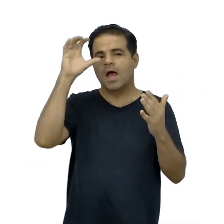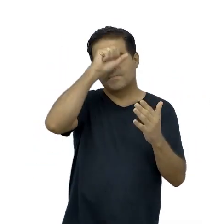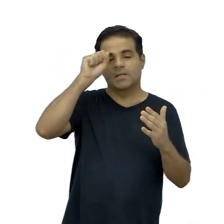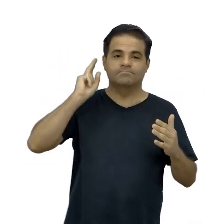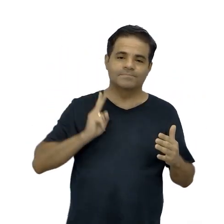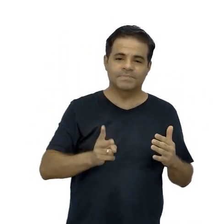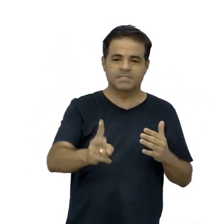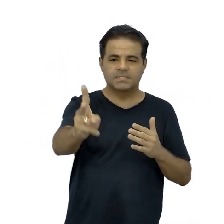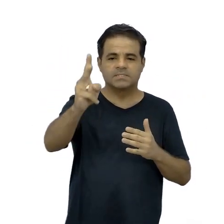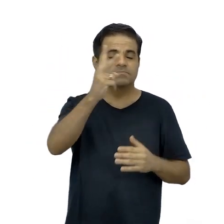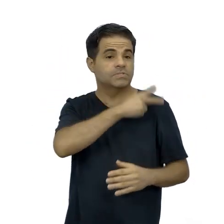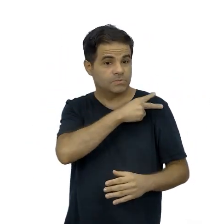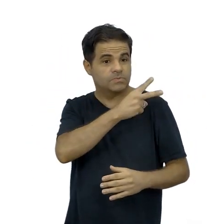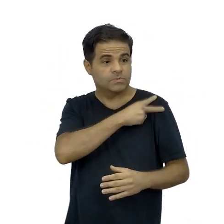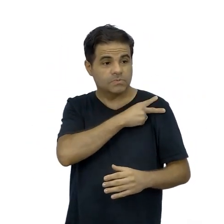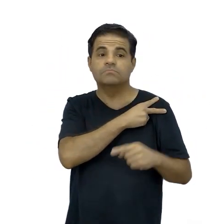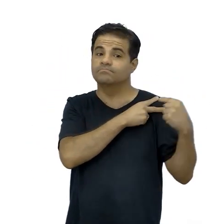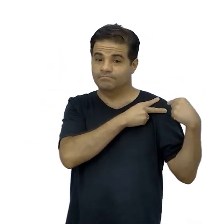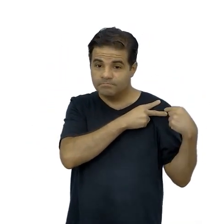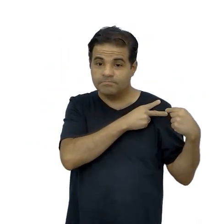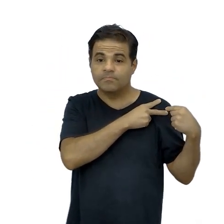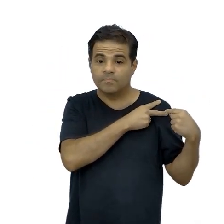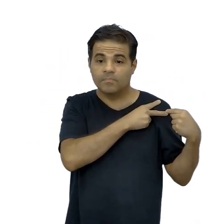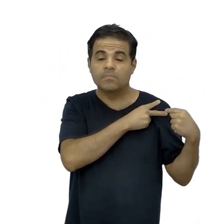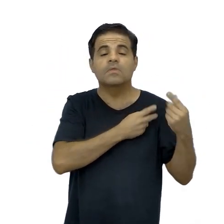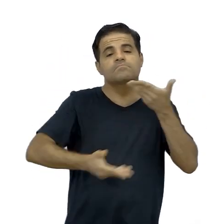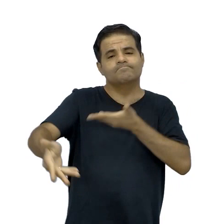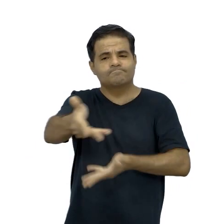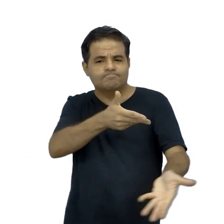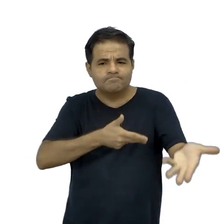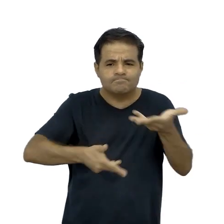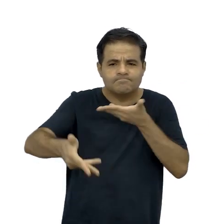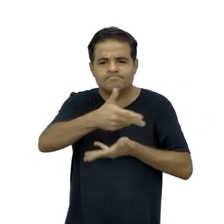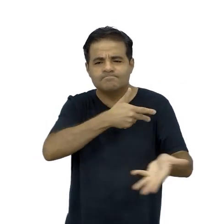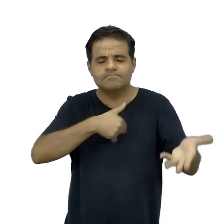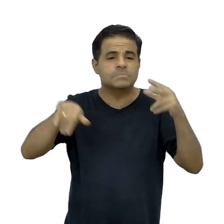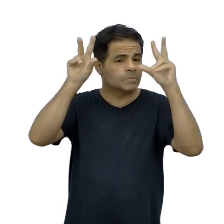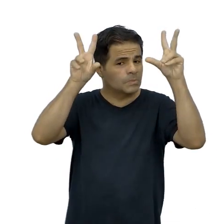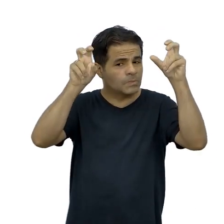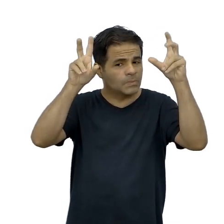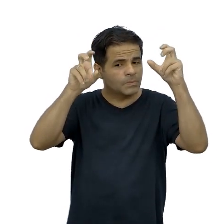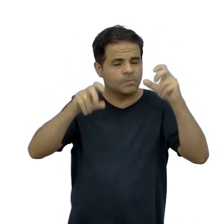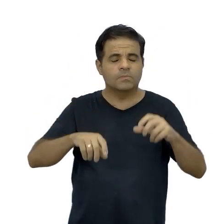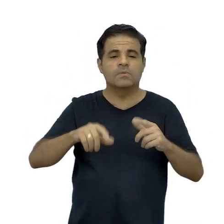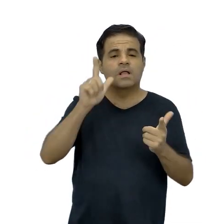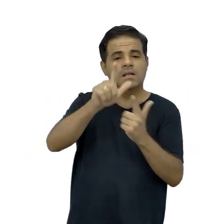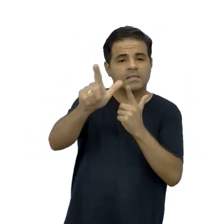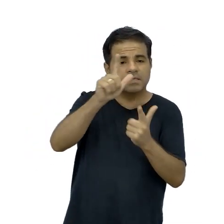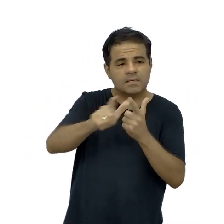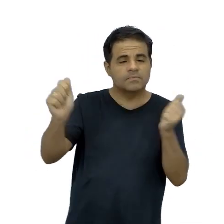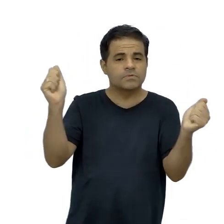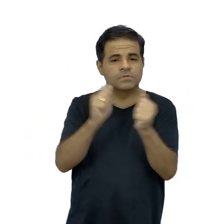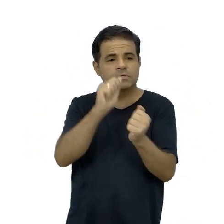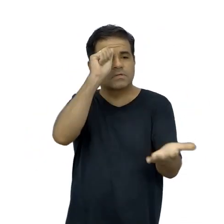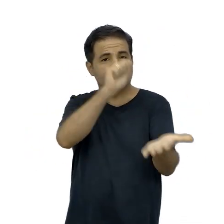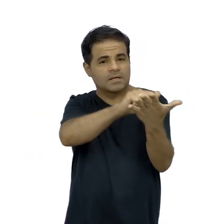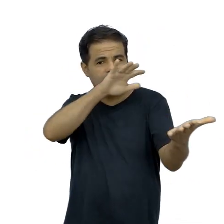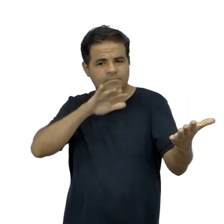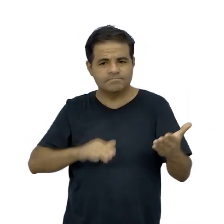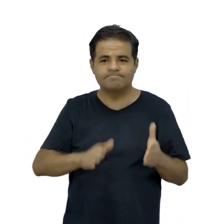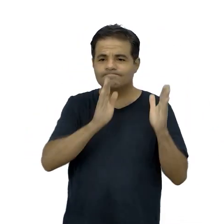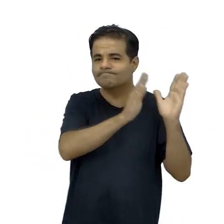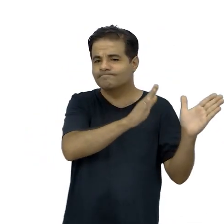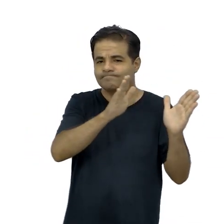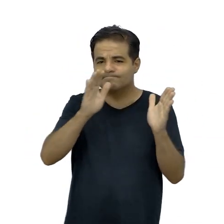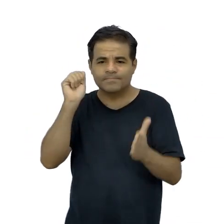Sempre, da segunda série do ensino médio, relacionar o tema central, letramento, com as atividades da sequência de